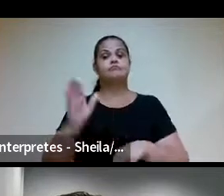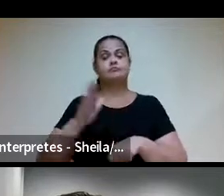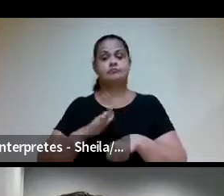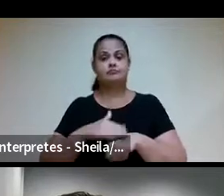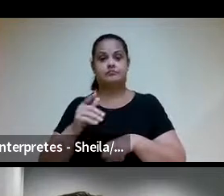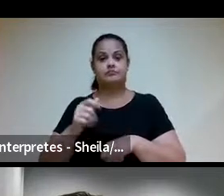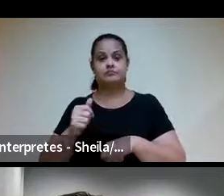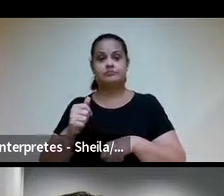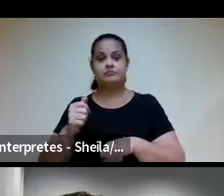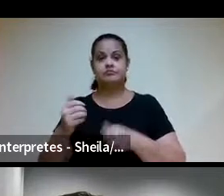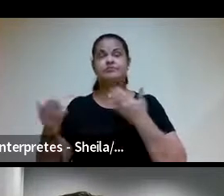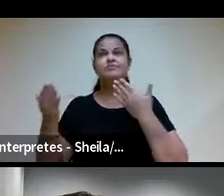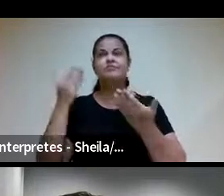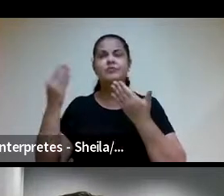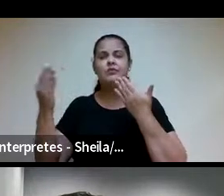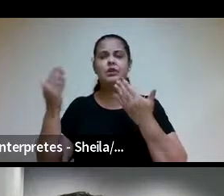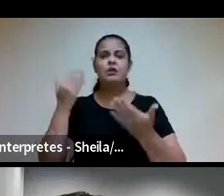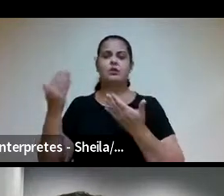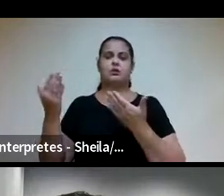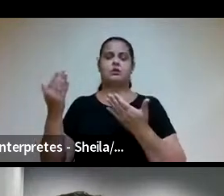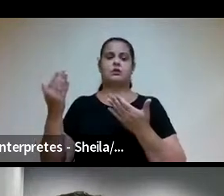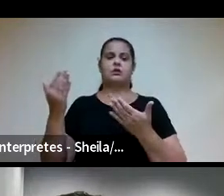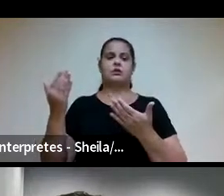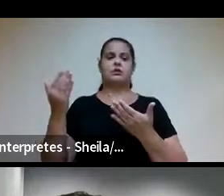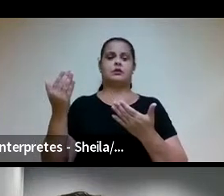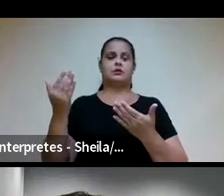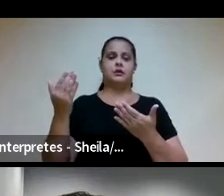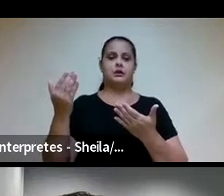a reflexão,